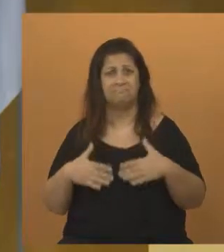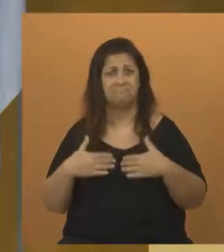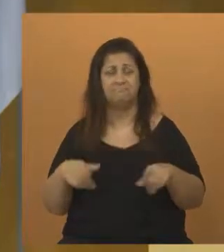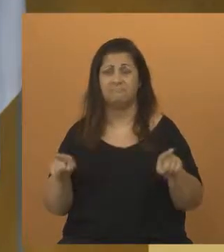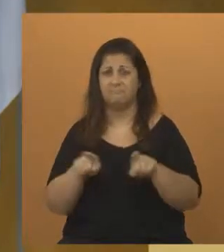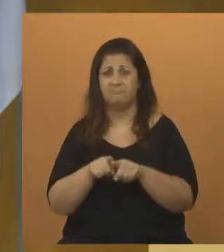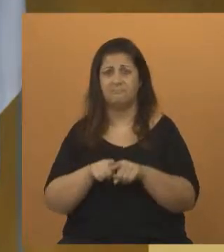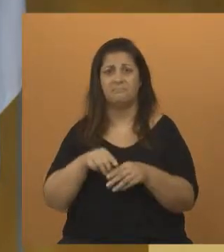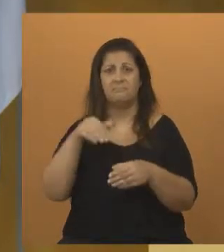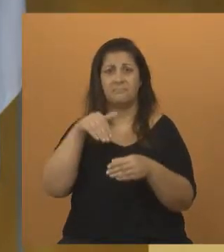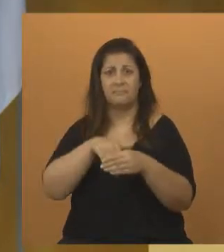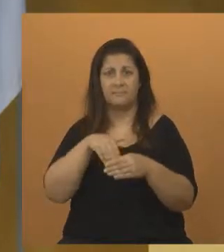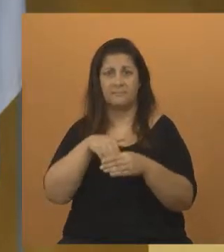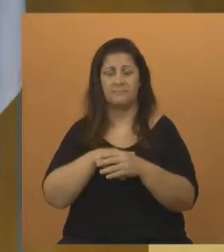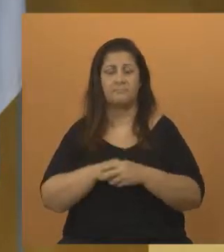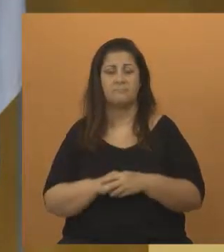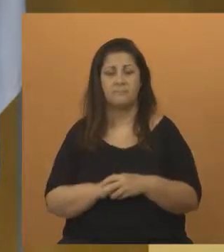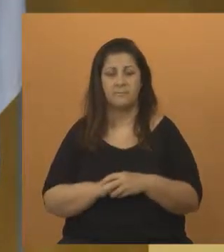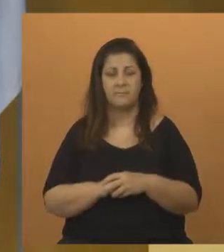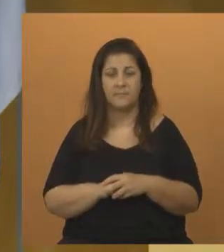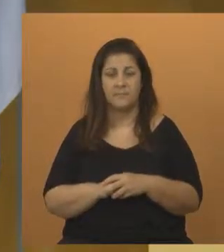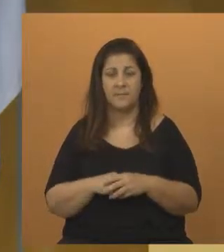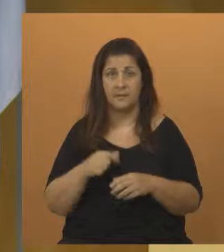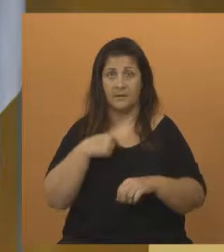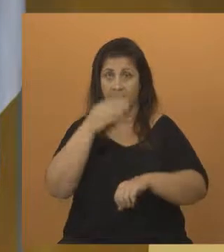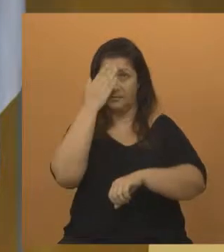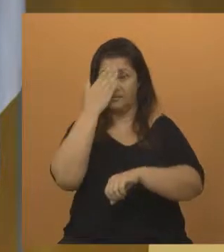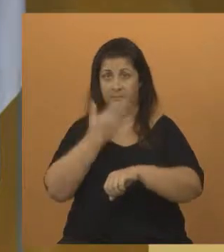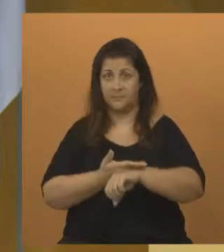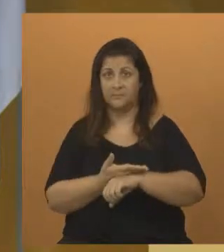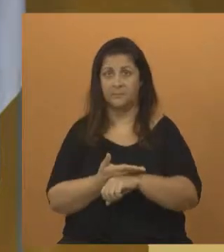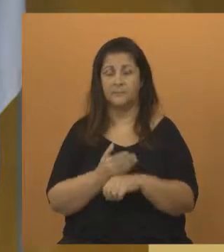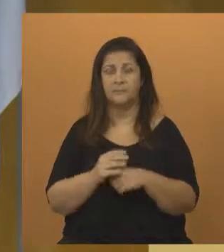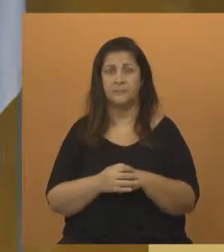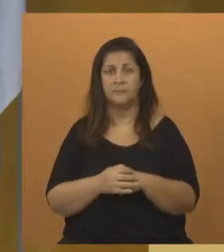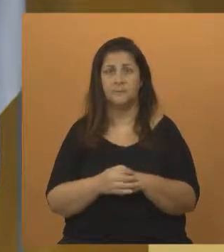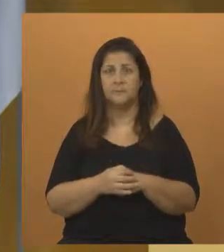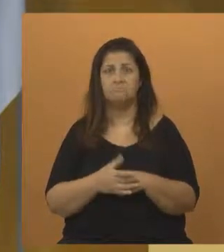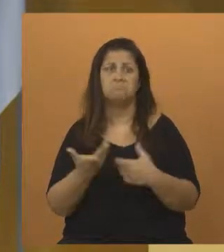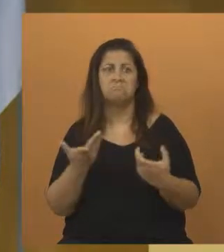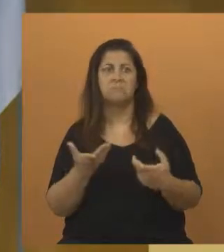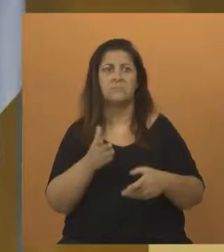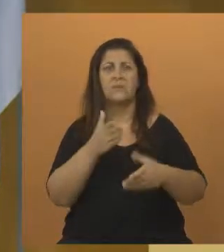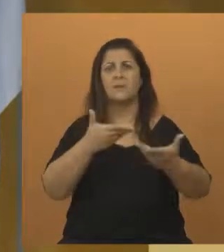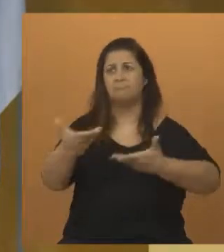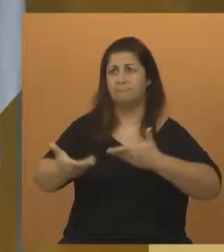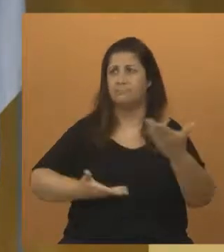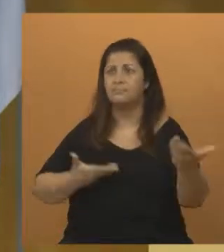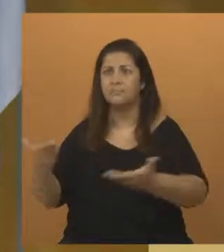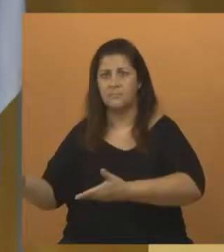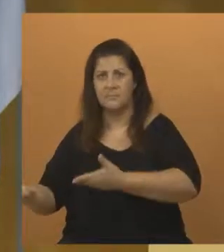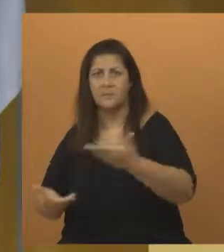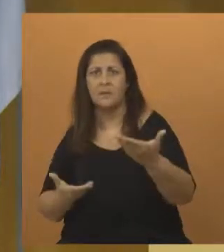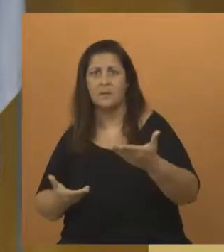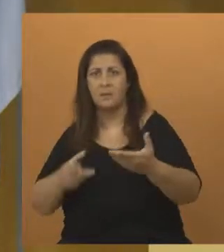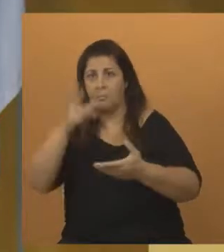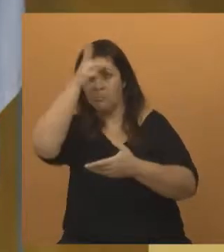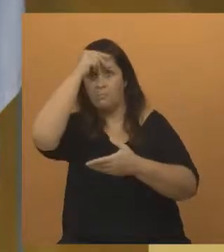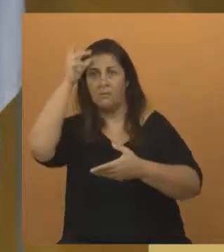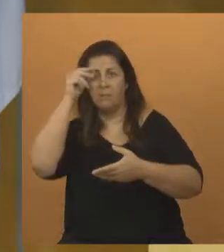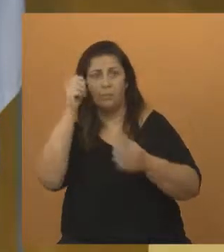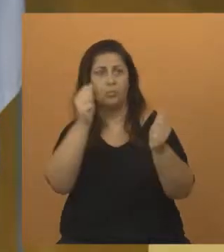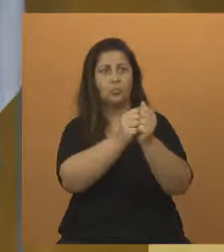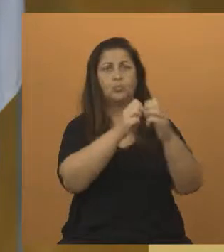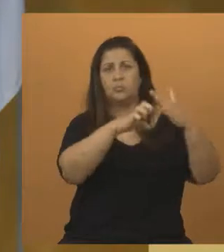estar votando num projeto desse. Acredito muito aí nas parcerias públicas e privadas. Acho que, como